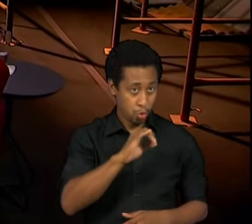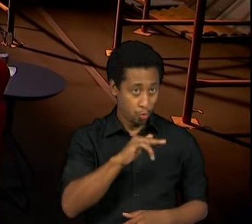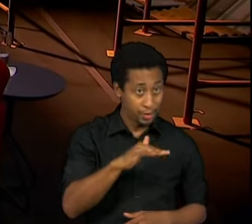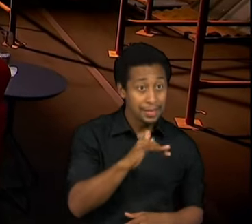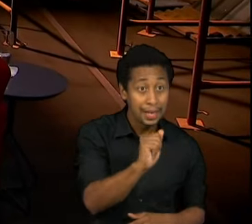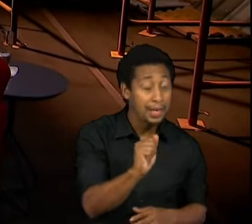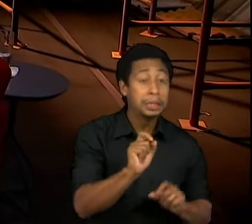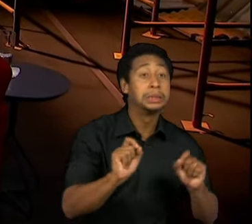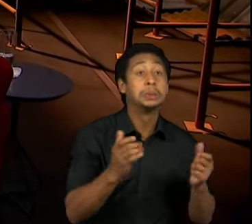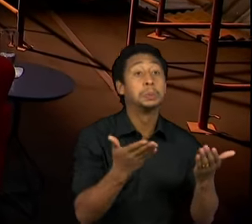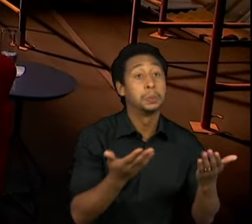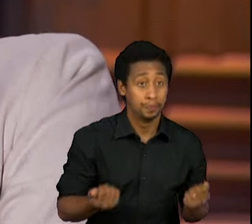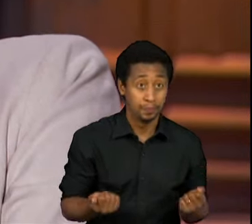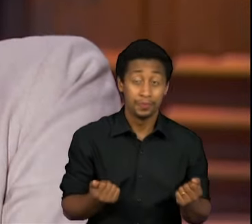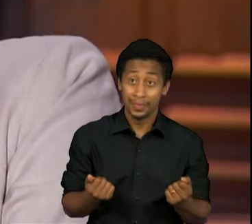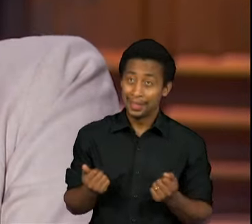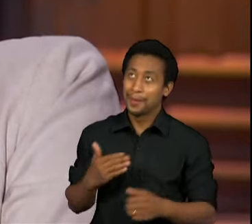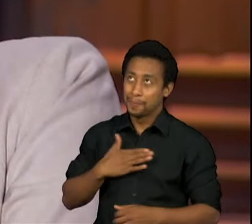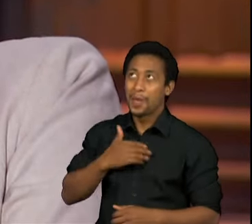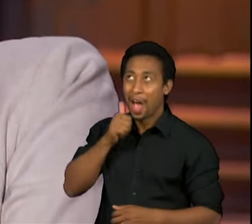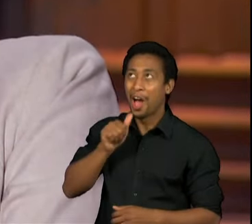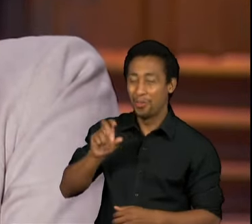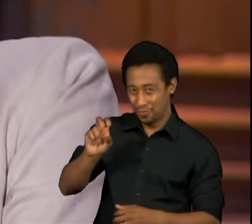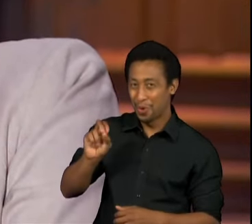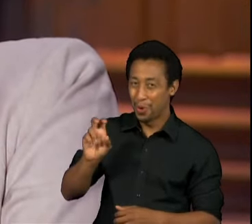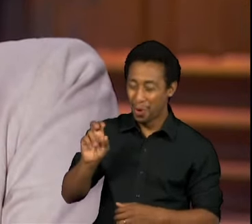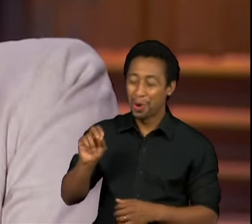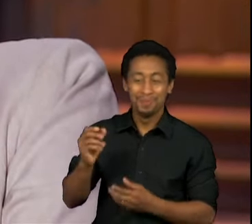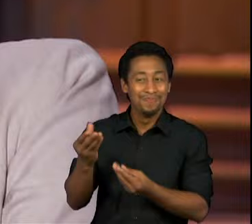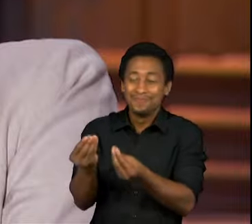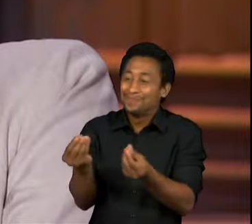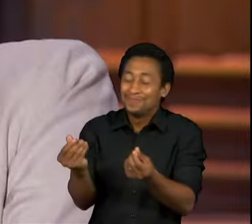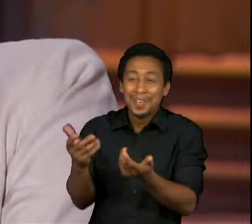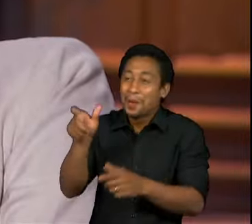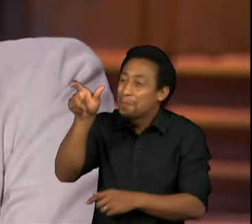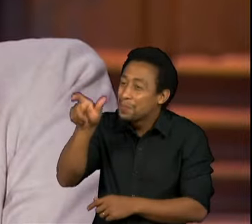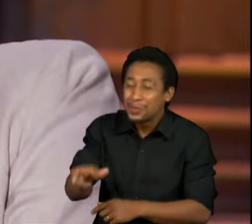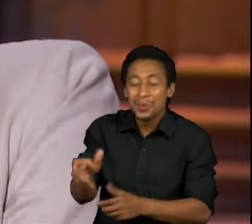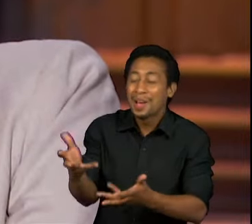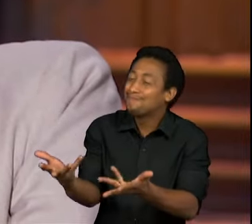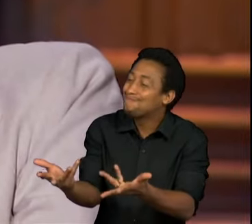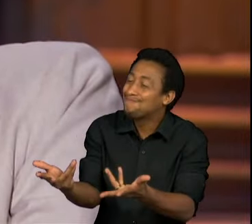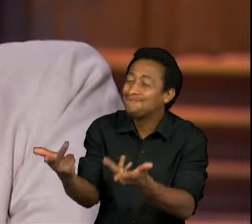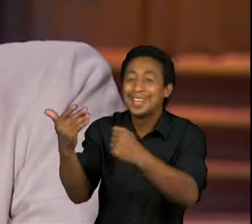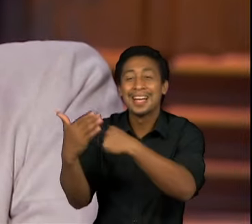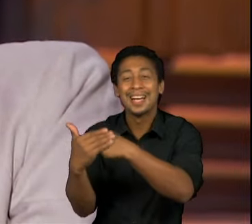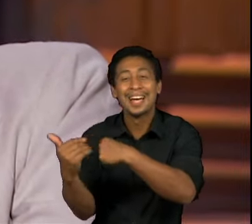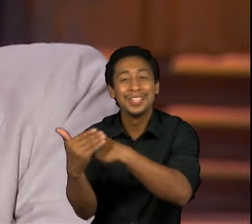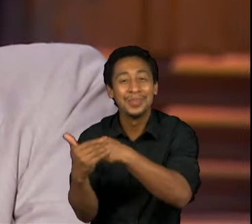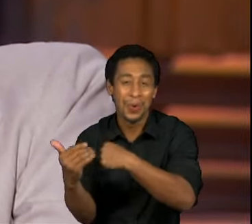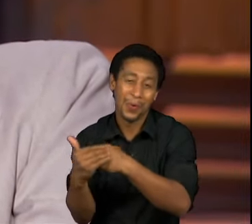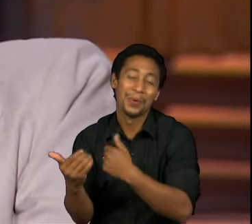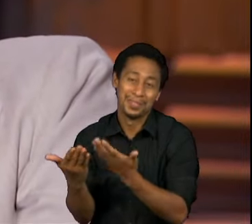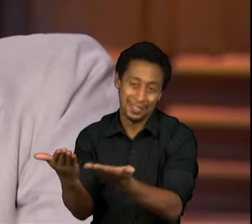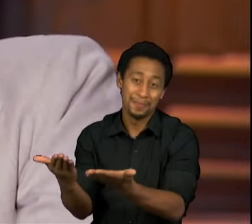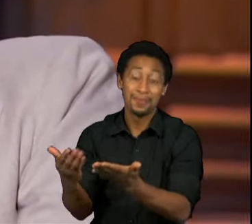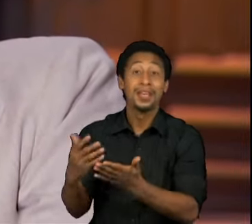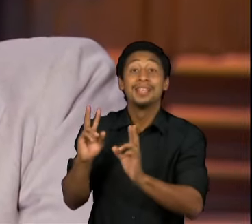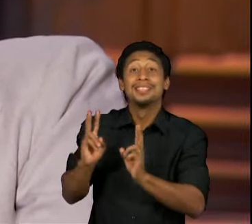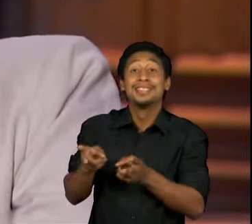emblemática porque como a avó ela era uma muito carinhosa mas quando eu era de Piracicaba passava minhas férias muito com ela